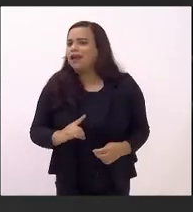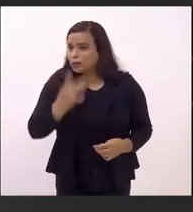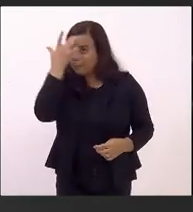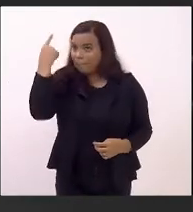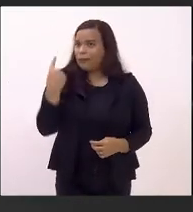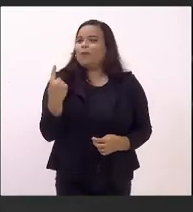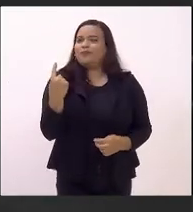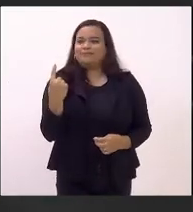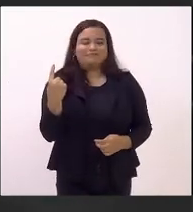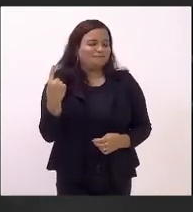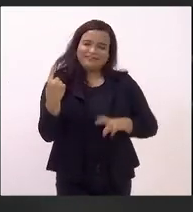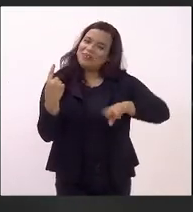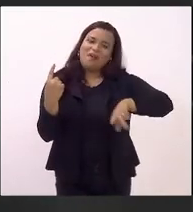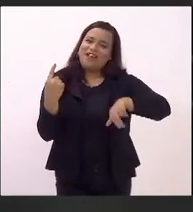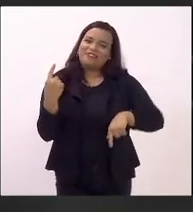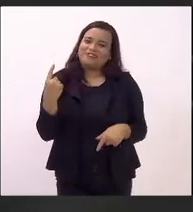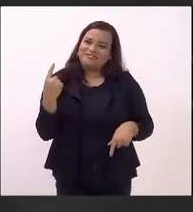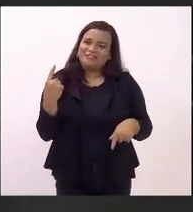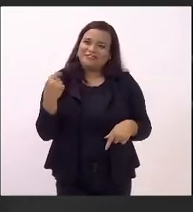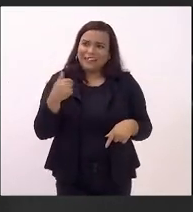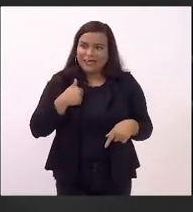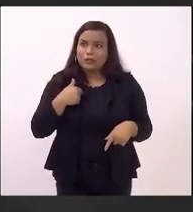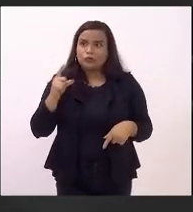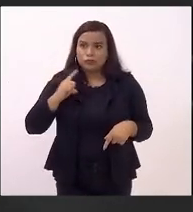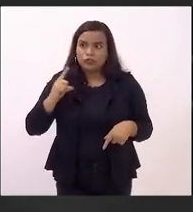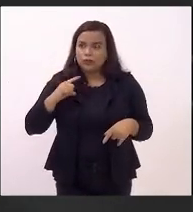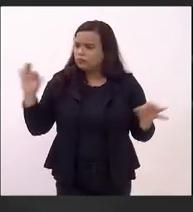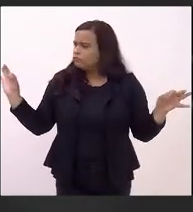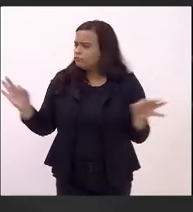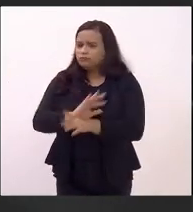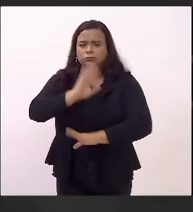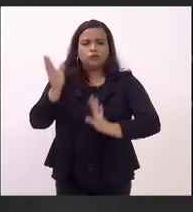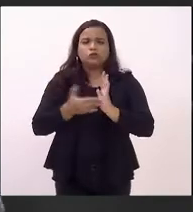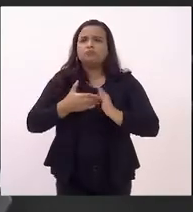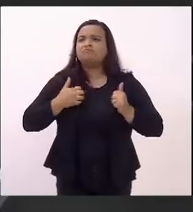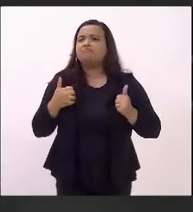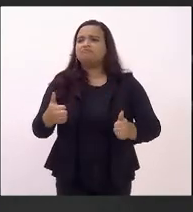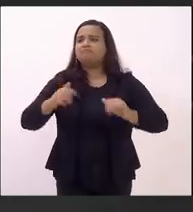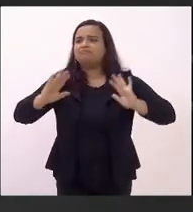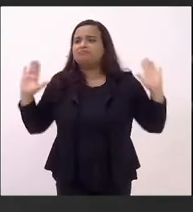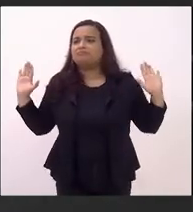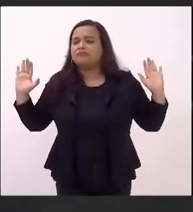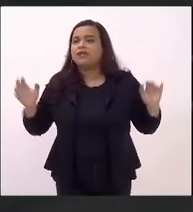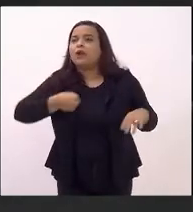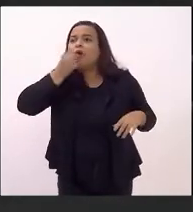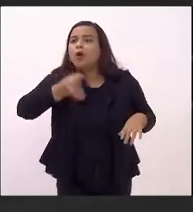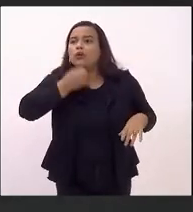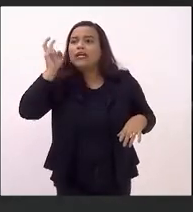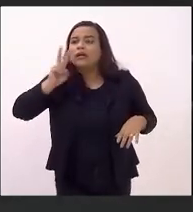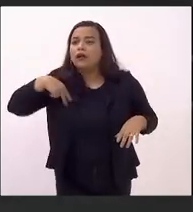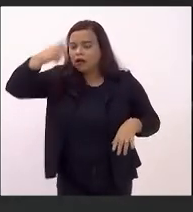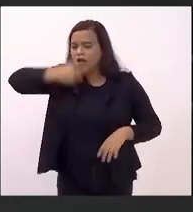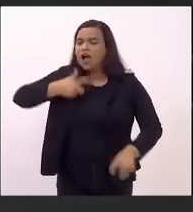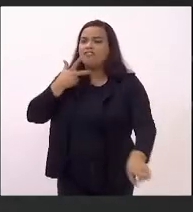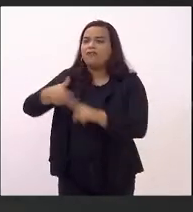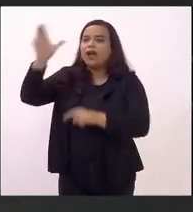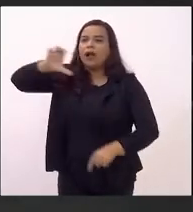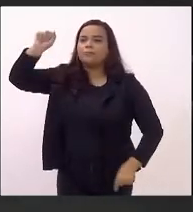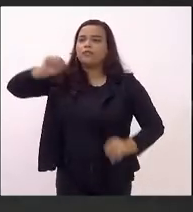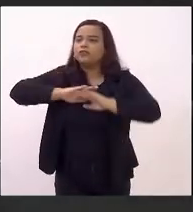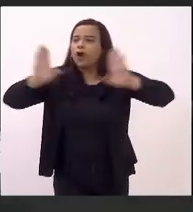indivíduo. Eu tinha tudo, ainda mais hoje, que querem contar minha história, como aquele que venceu por si